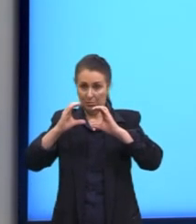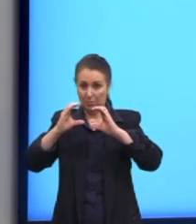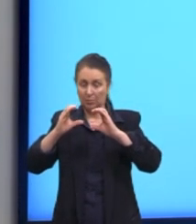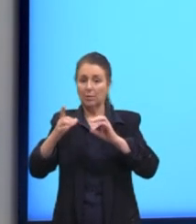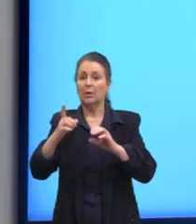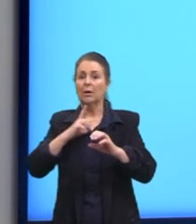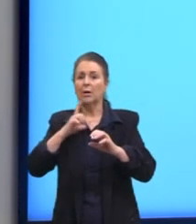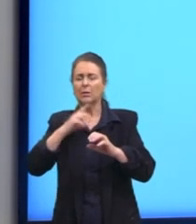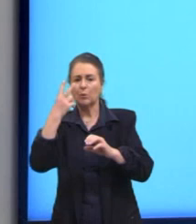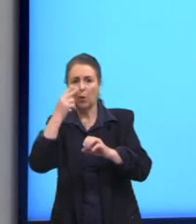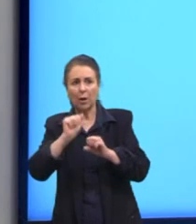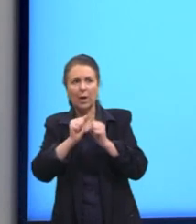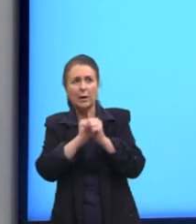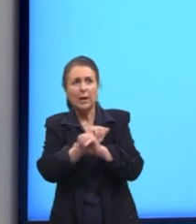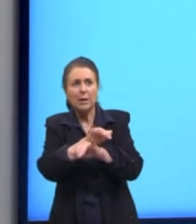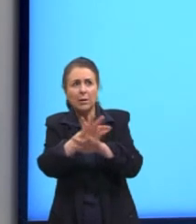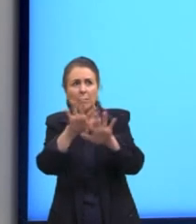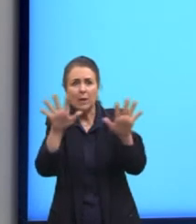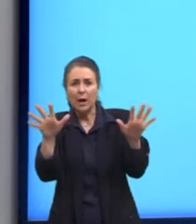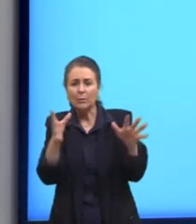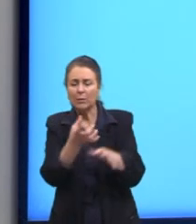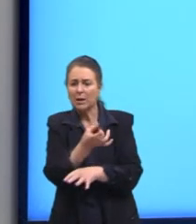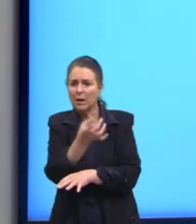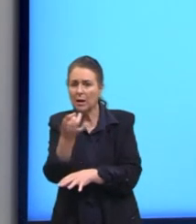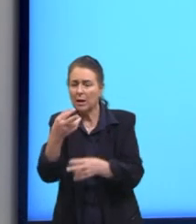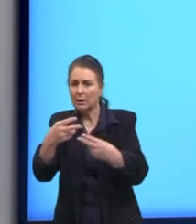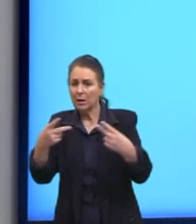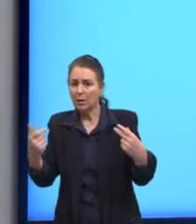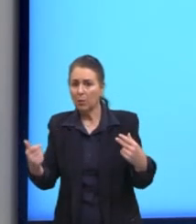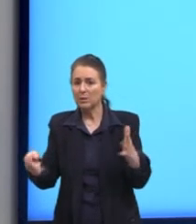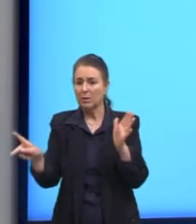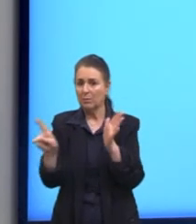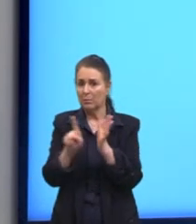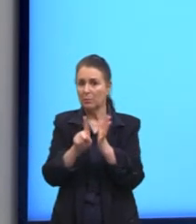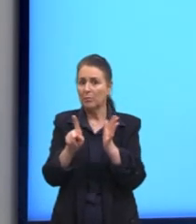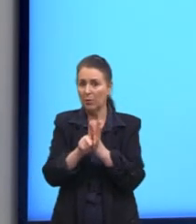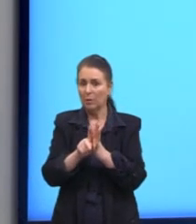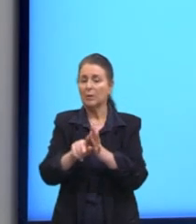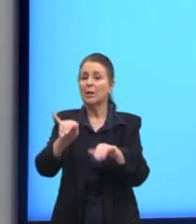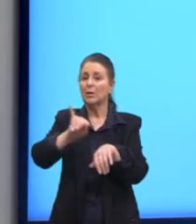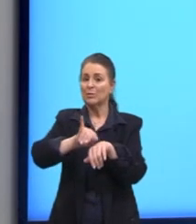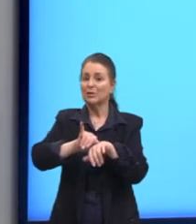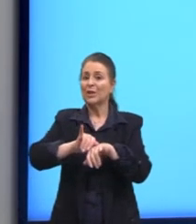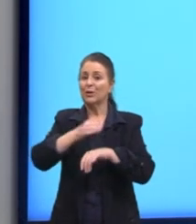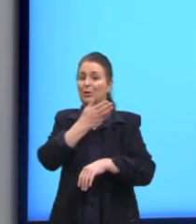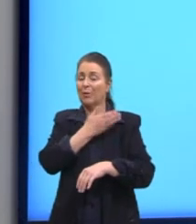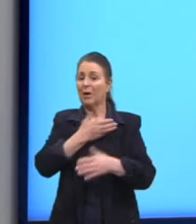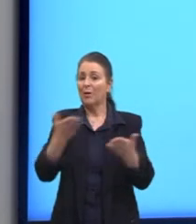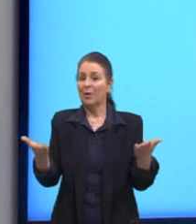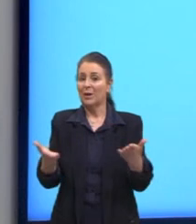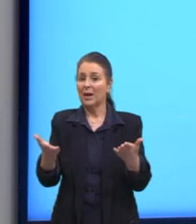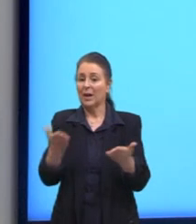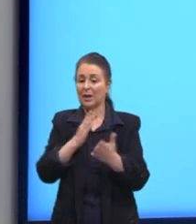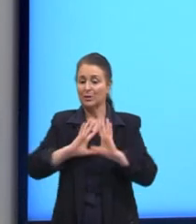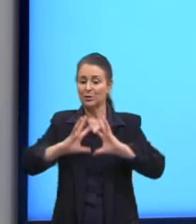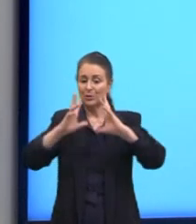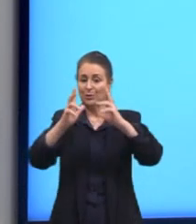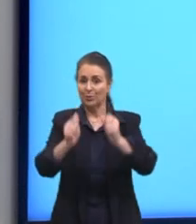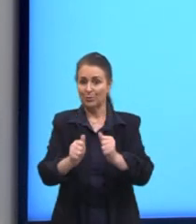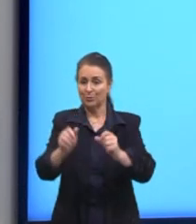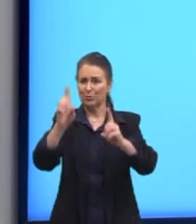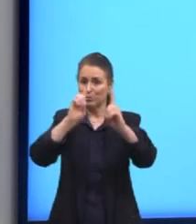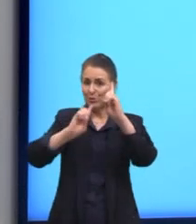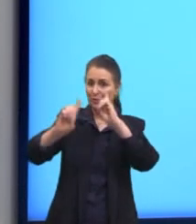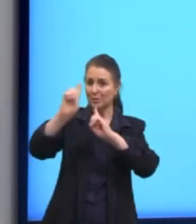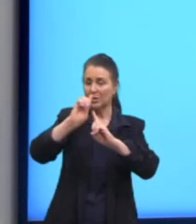imagem compartilhada e a cada dossiê pessoal transformado em objeto público de entretenimento. Não mais como